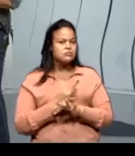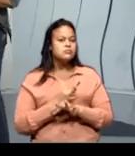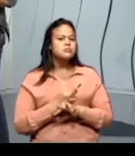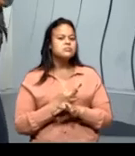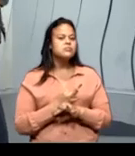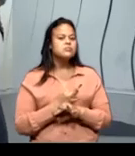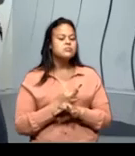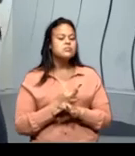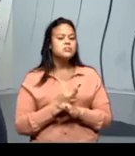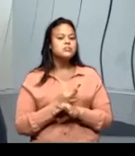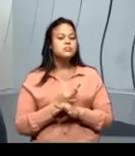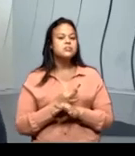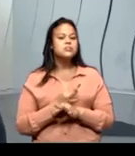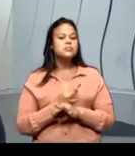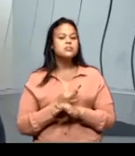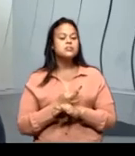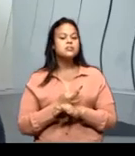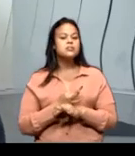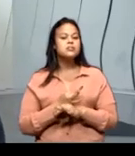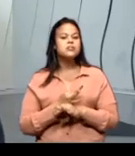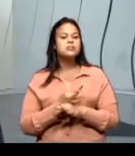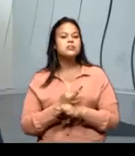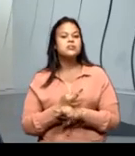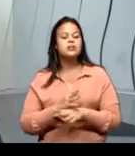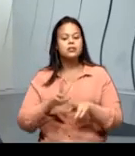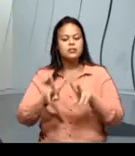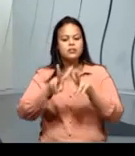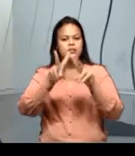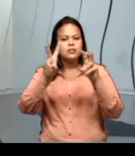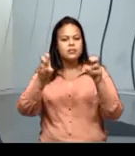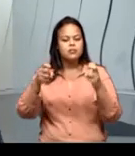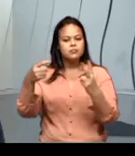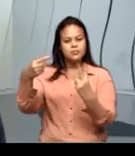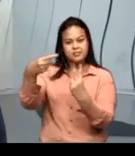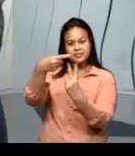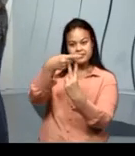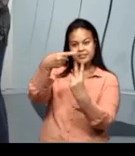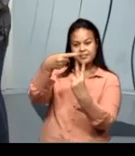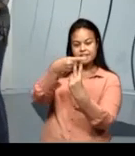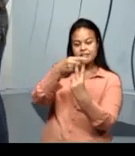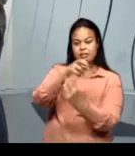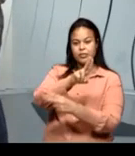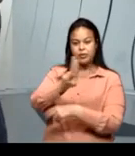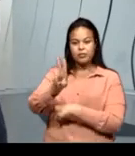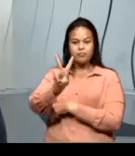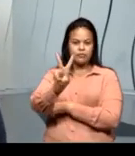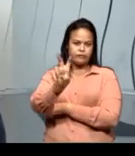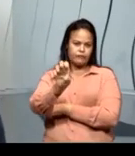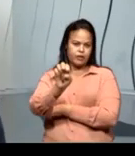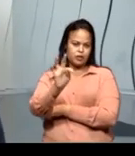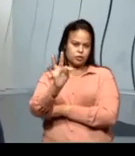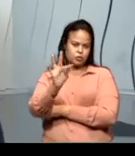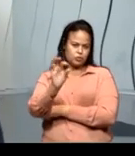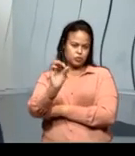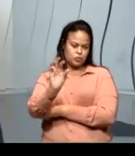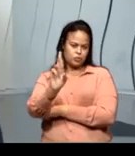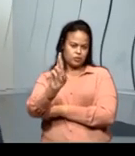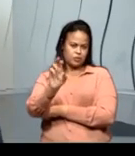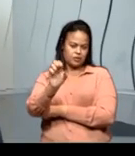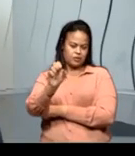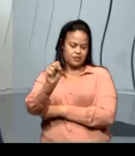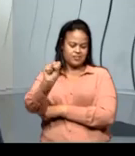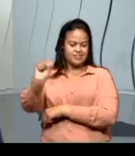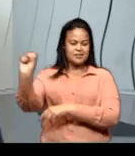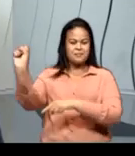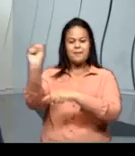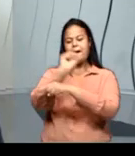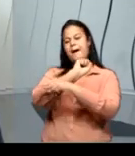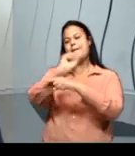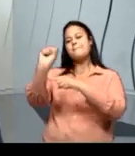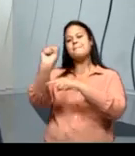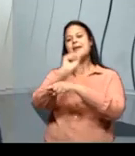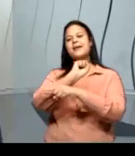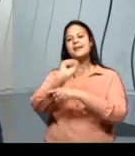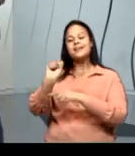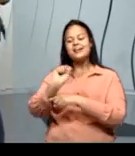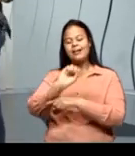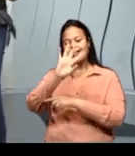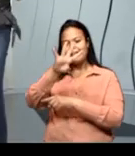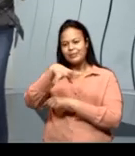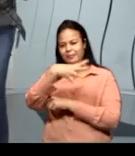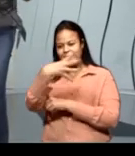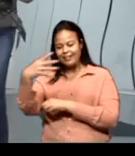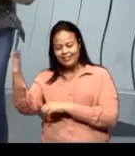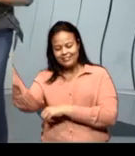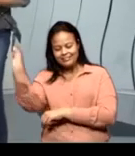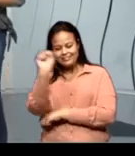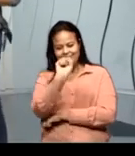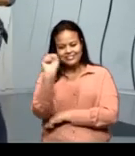nos vetores, quando nós trabalhamos com vetores, o quadro bagunçado. Bom, agora eu vou apagar o quadro e mostrar